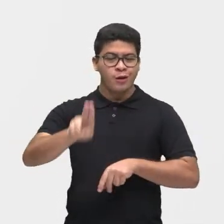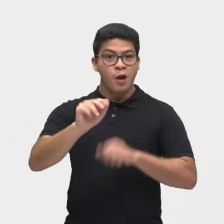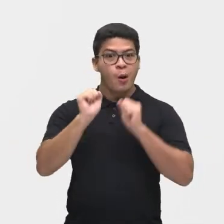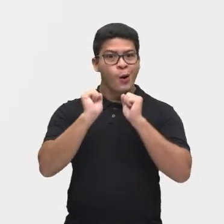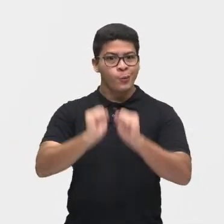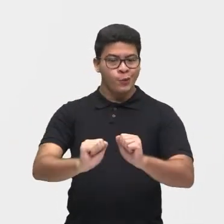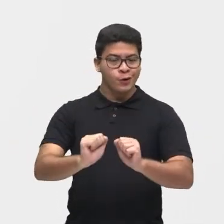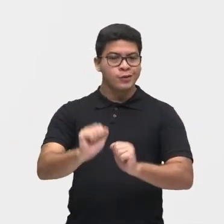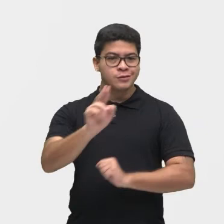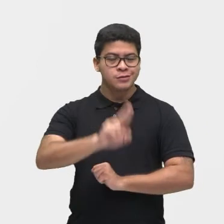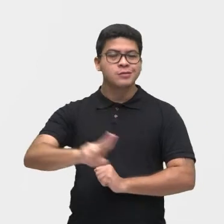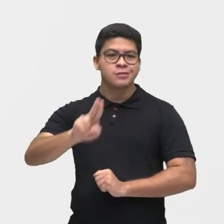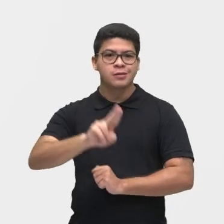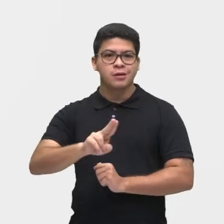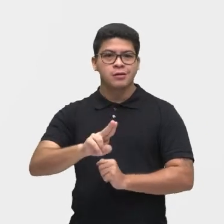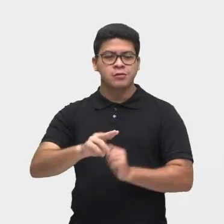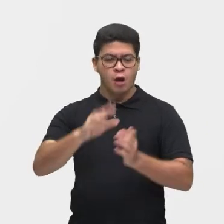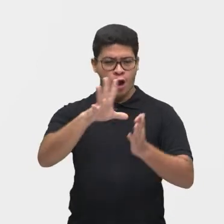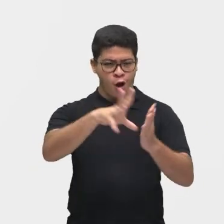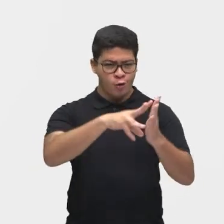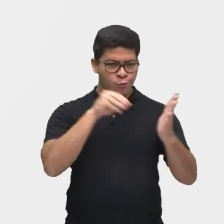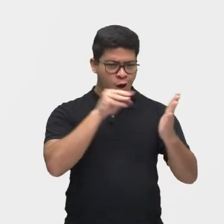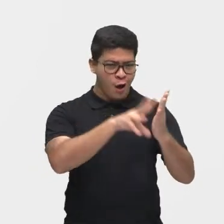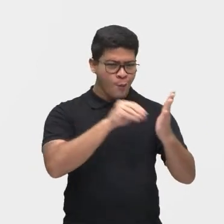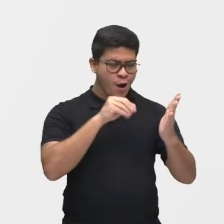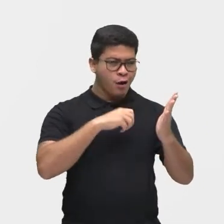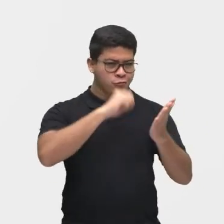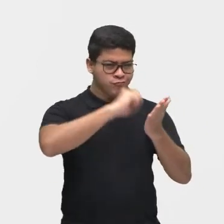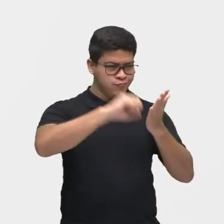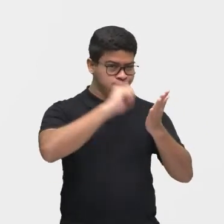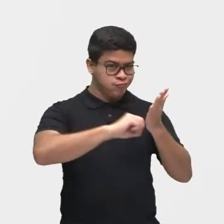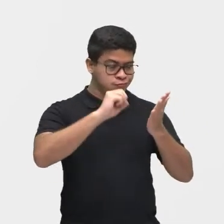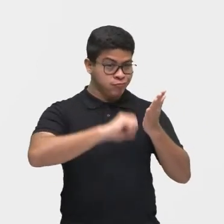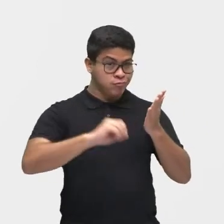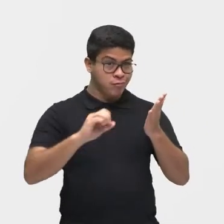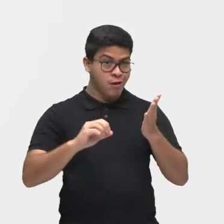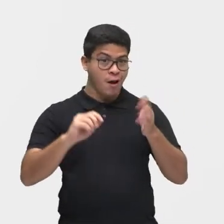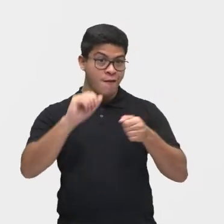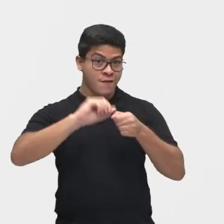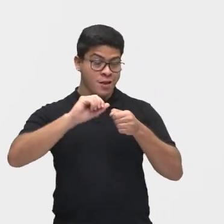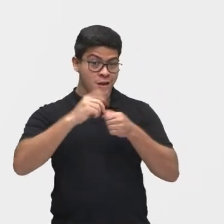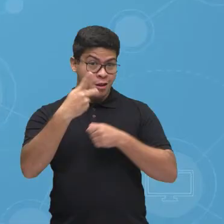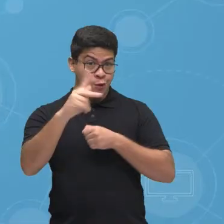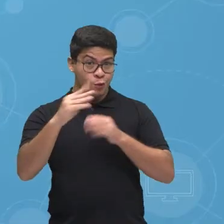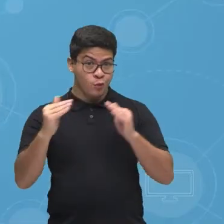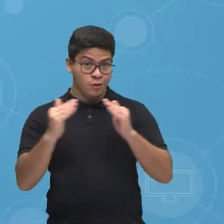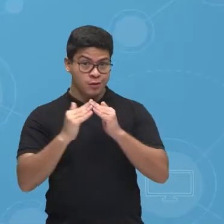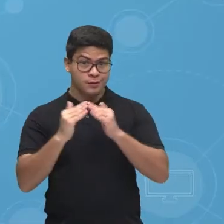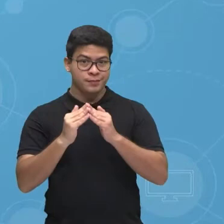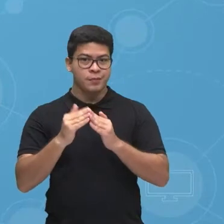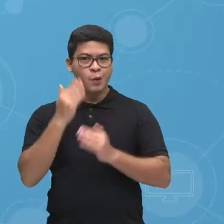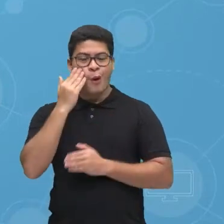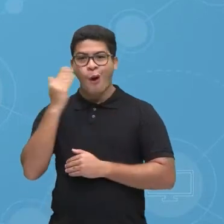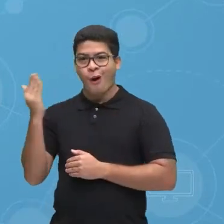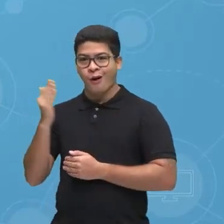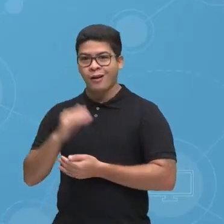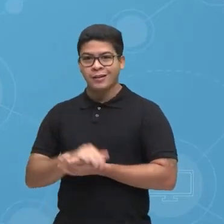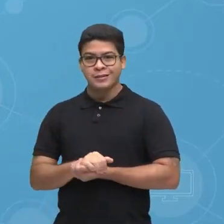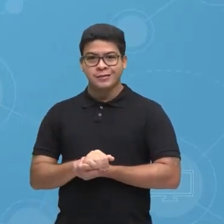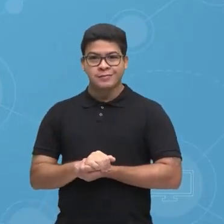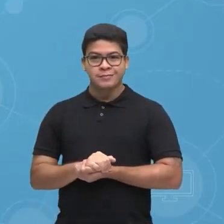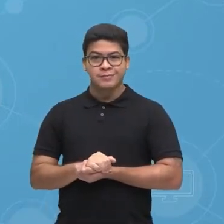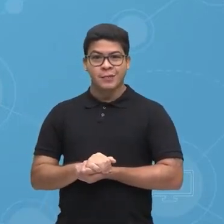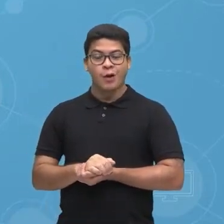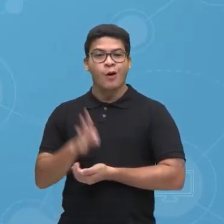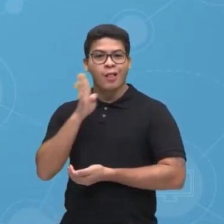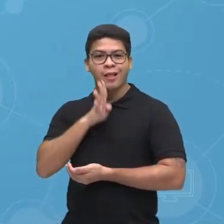anotem a relação aí, ó. Ah, dá para fazer as massas. Aí, ó, vamos olhar para cá agora, vamos ver aqui, ó. Eu consegui confeccionar esses